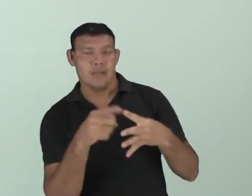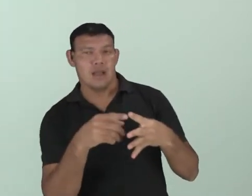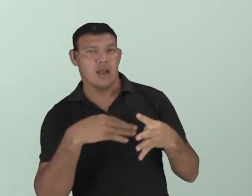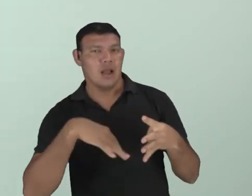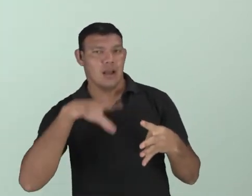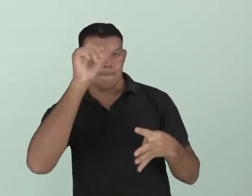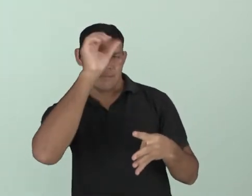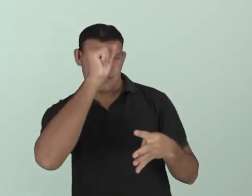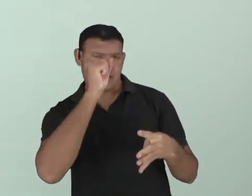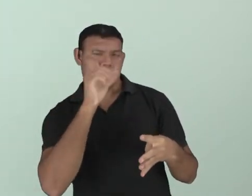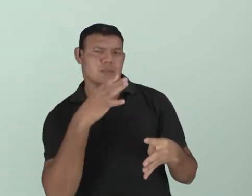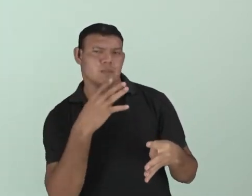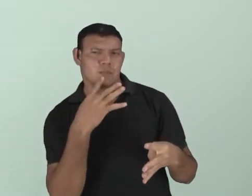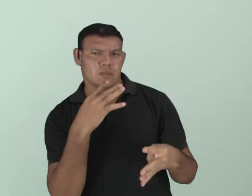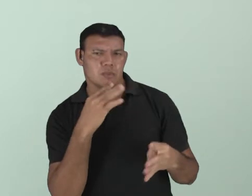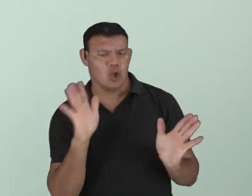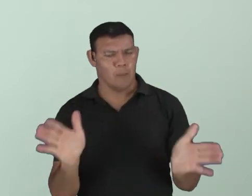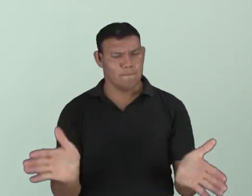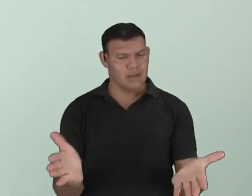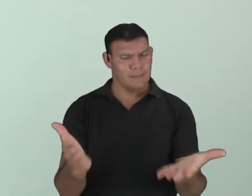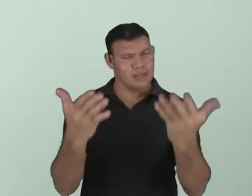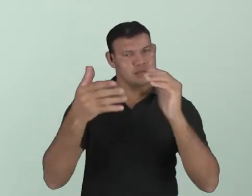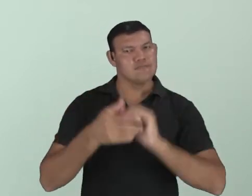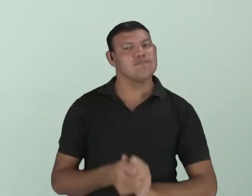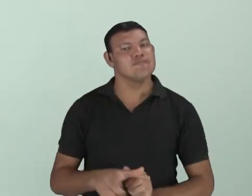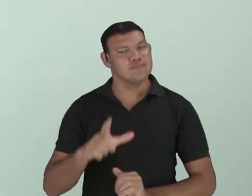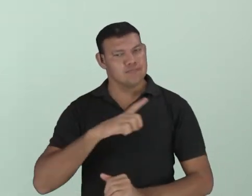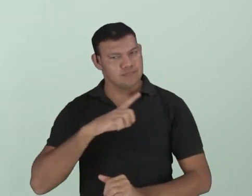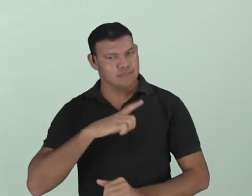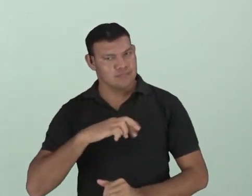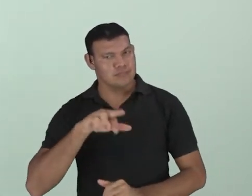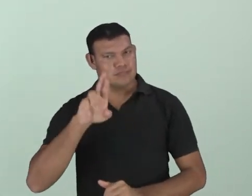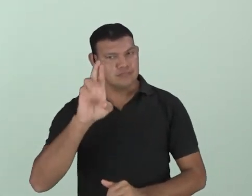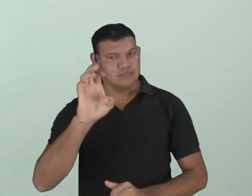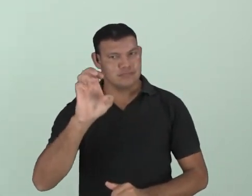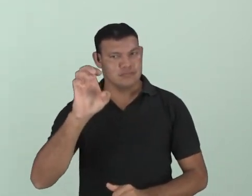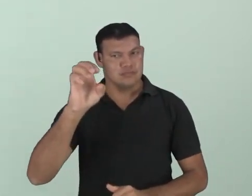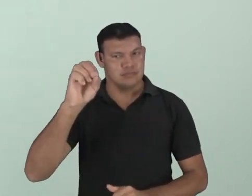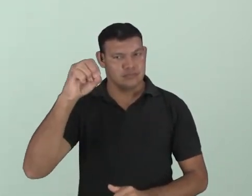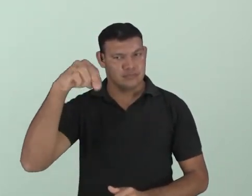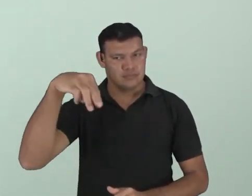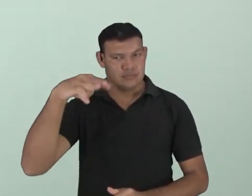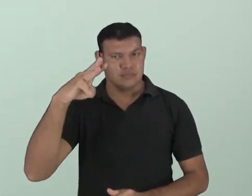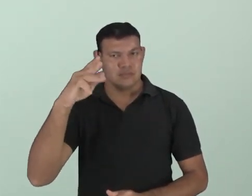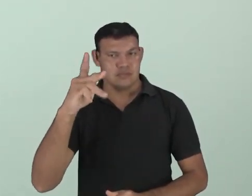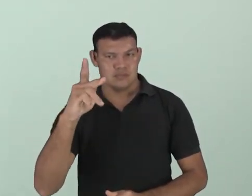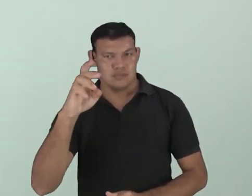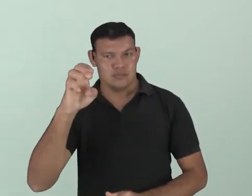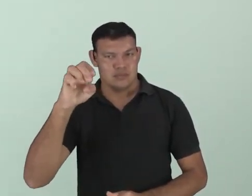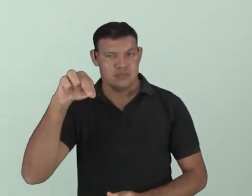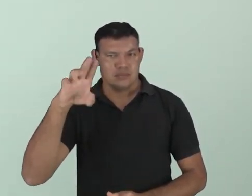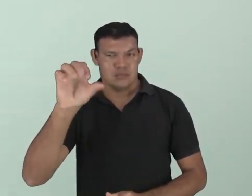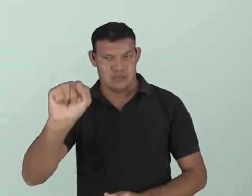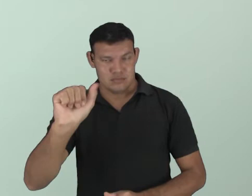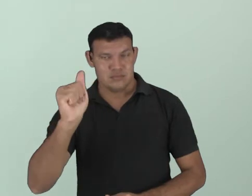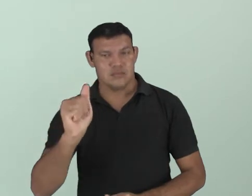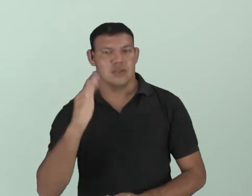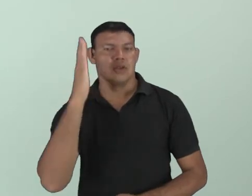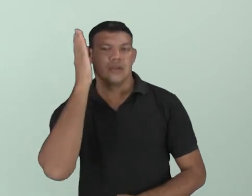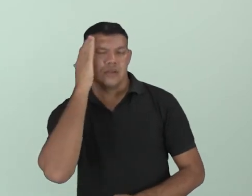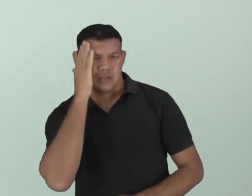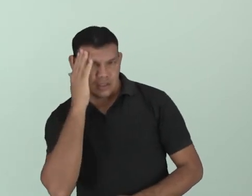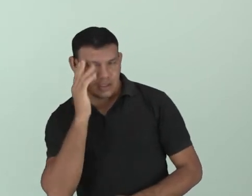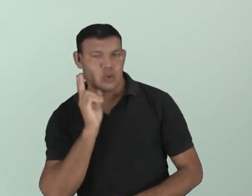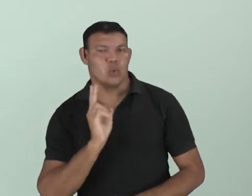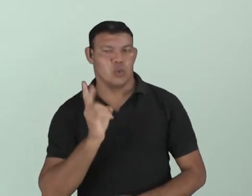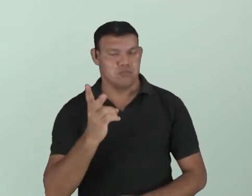Seria uma motivação, inclusive pode ter recompensa envolvido. Então, é um ponto de partida para você conhecer, saber e